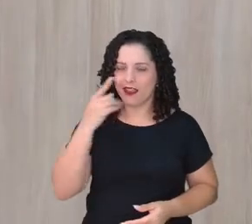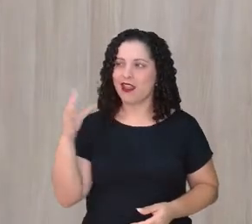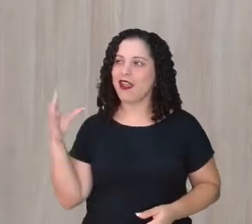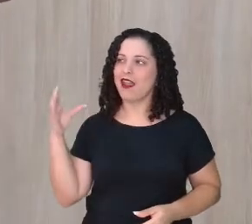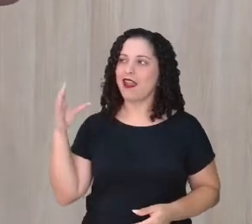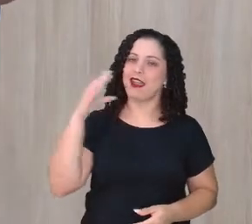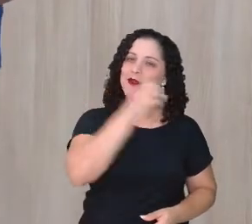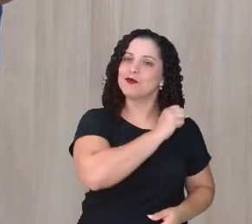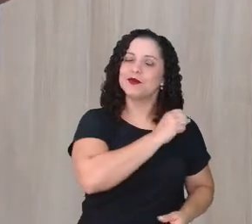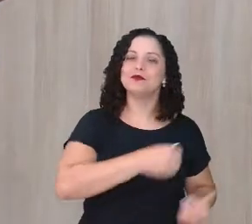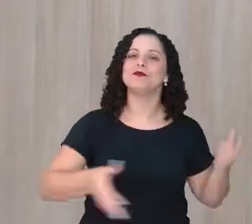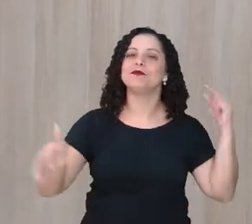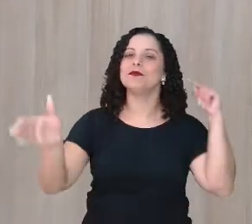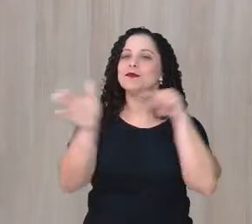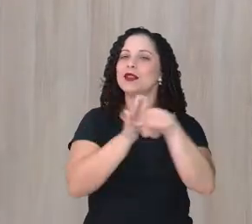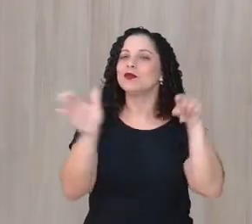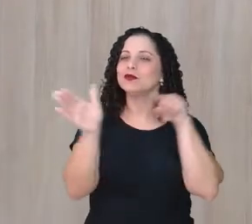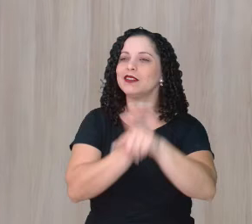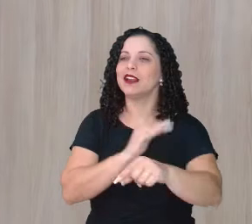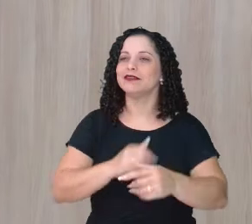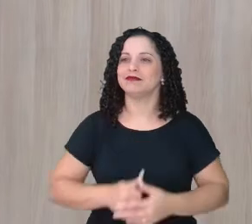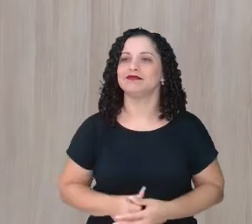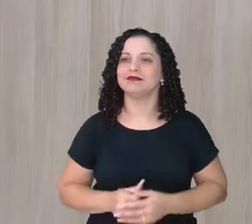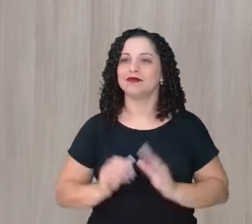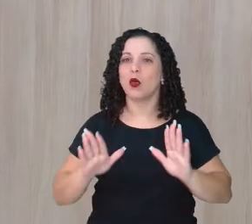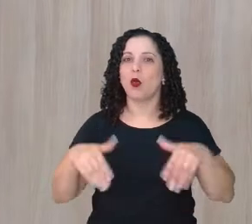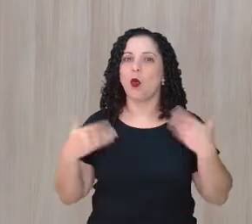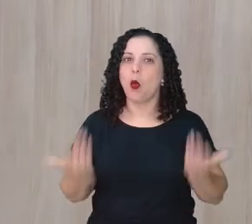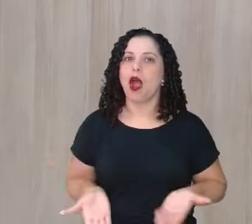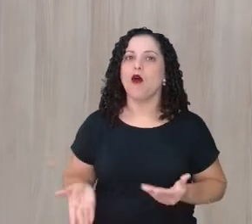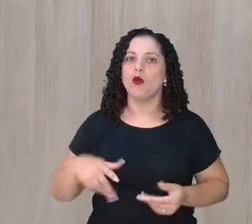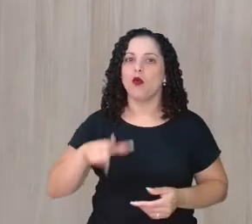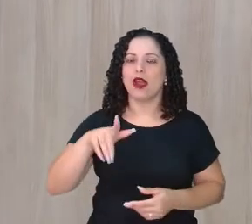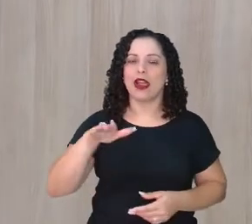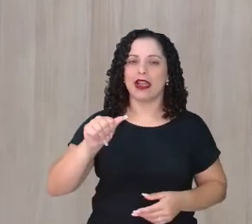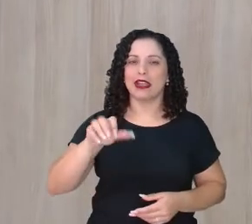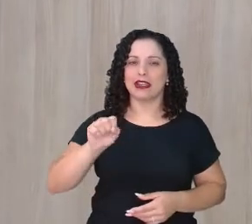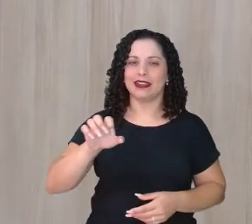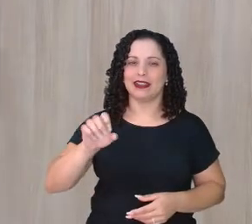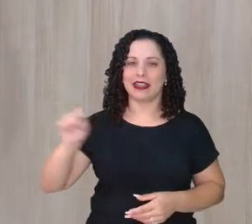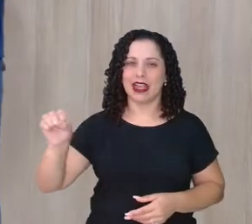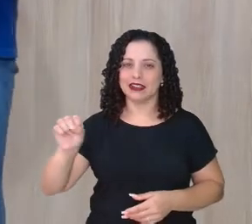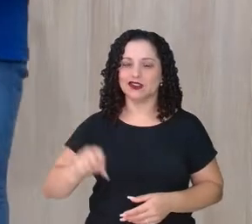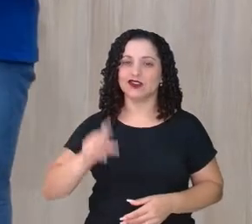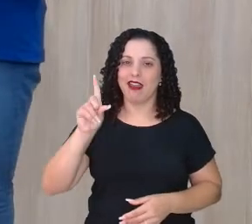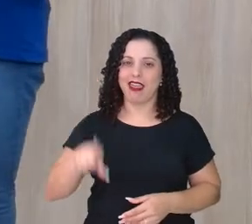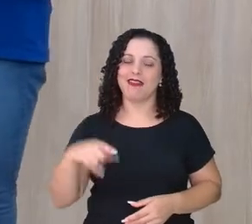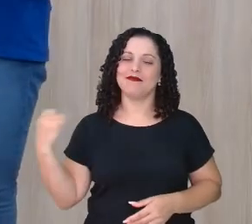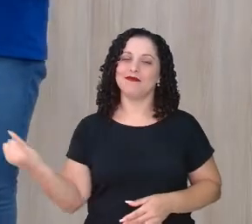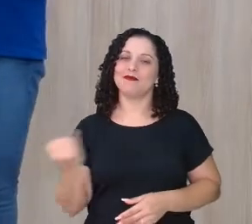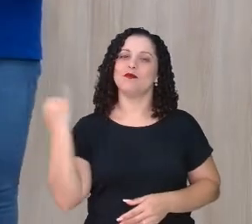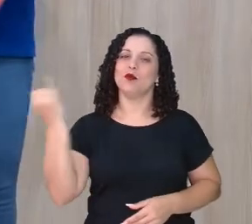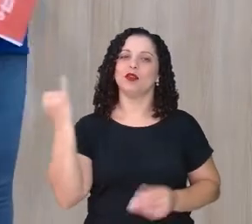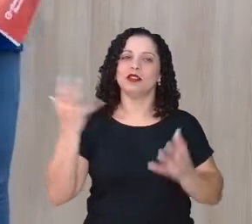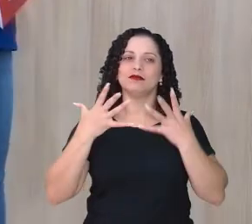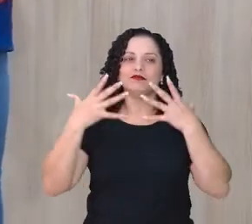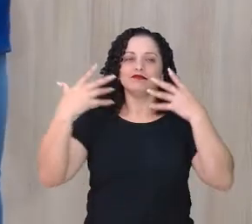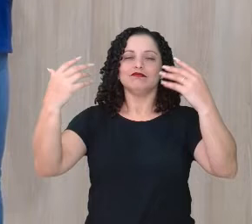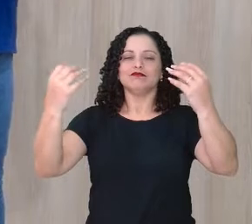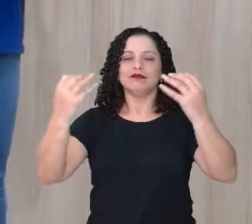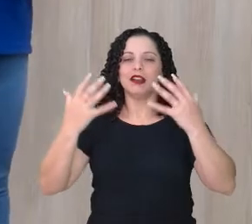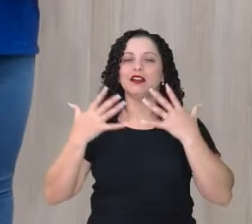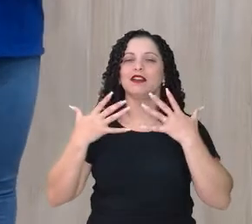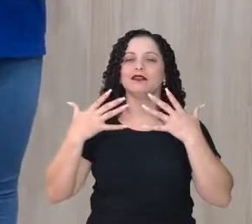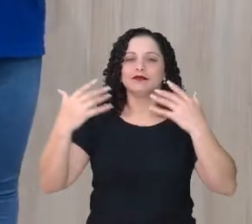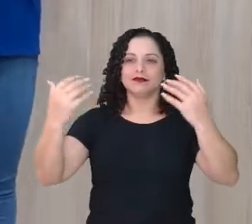porque eu quero fazer uma pergunta agora. Qual dos gases é muito importante na respiração de muitos seres